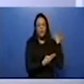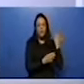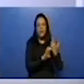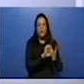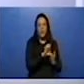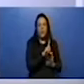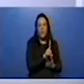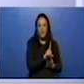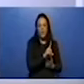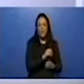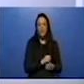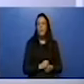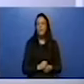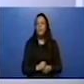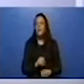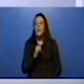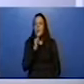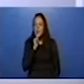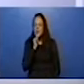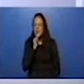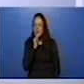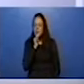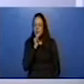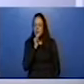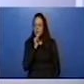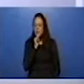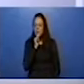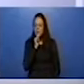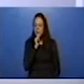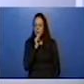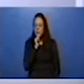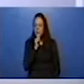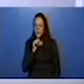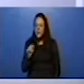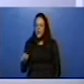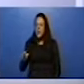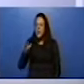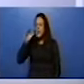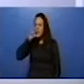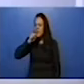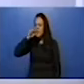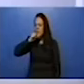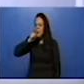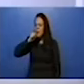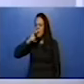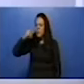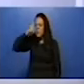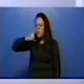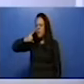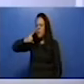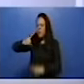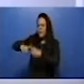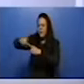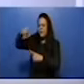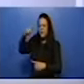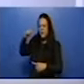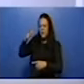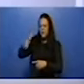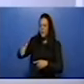aqui, ó. Você foi a algum lugar no fim da semana passada? Did you